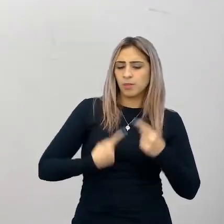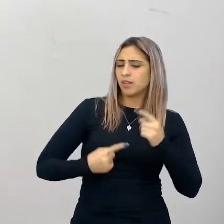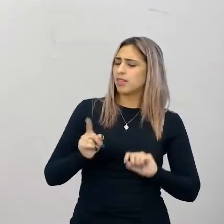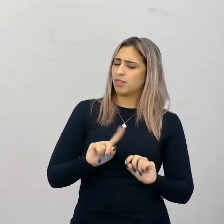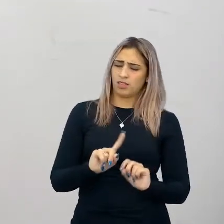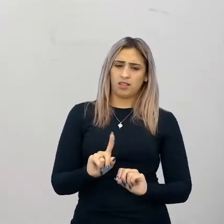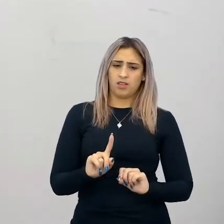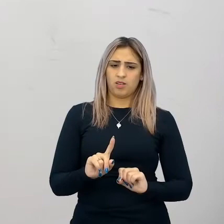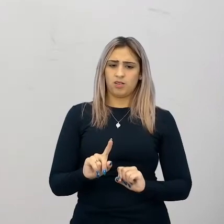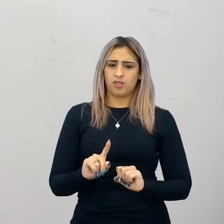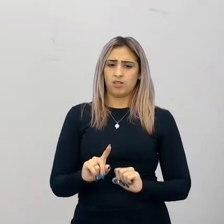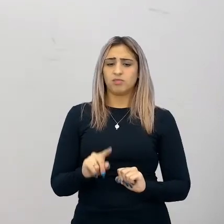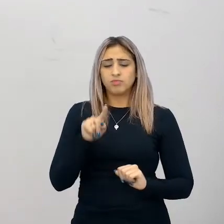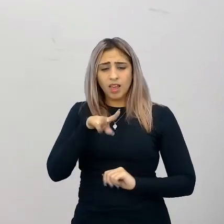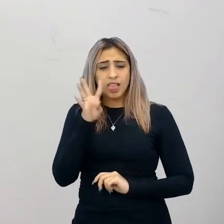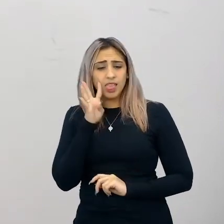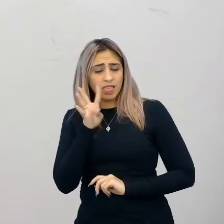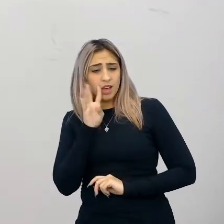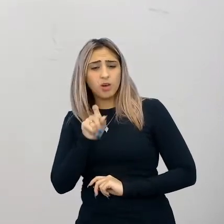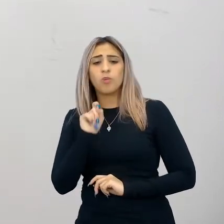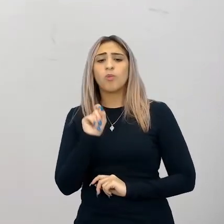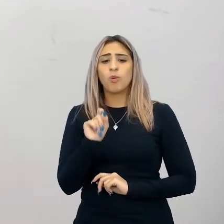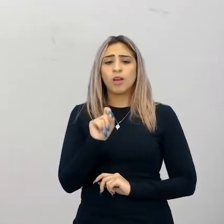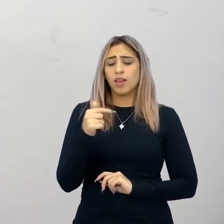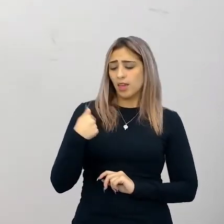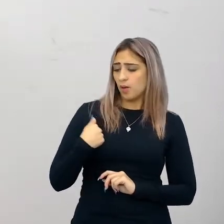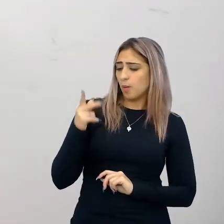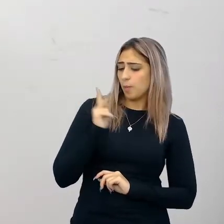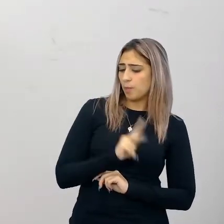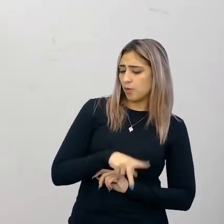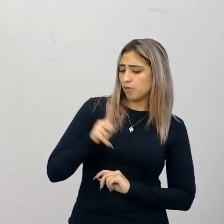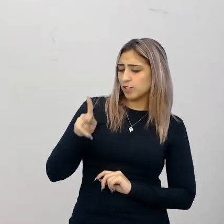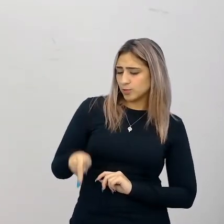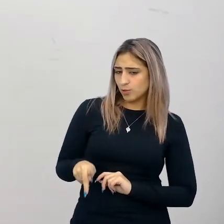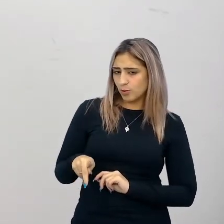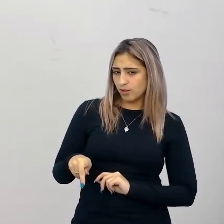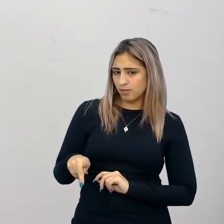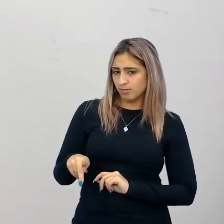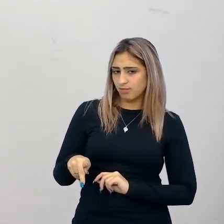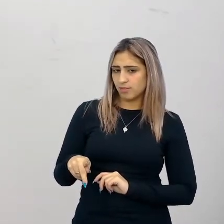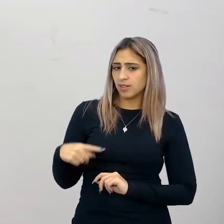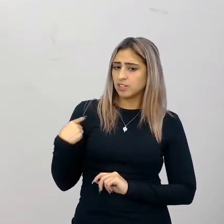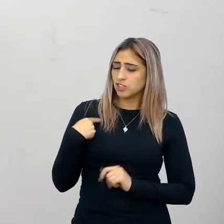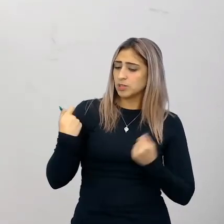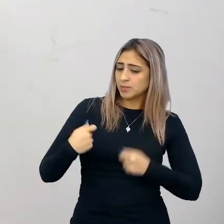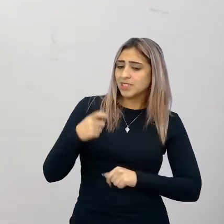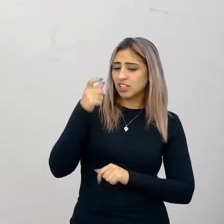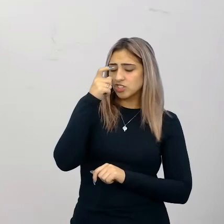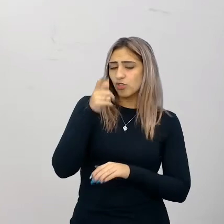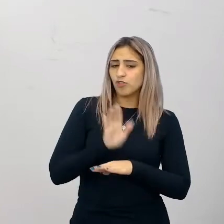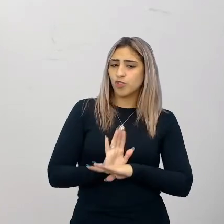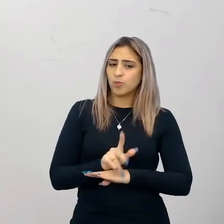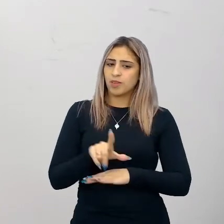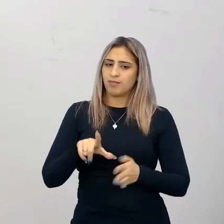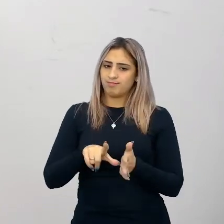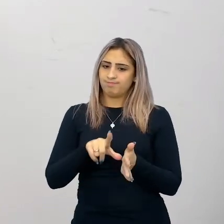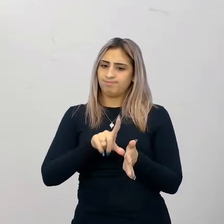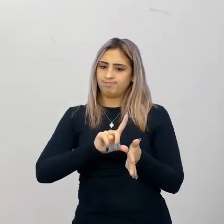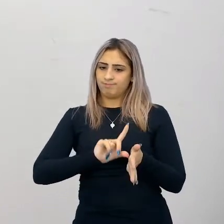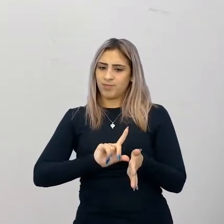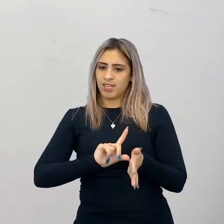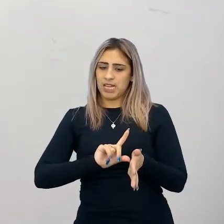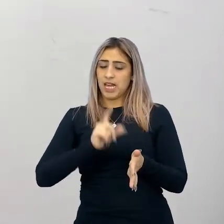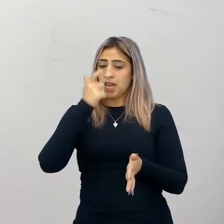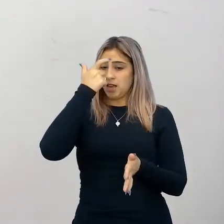né? Seria legal que, eu e a professora Tayana estamos organizando essa mostra. A gente tem que assistir o filme antes. A gente